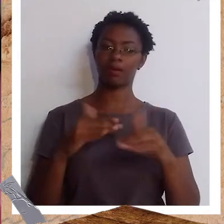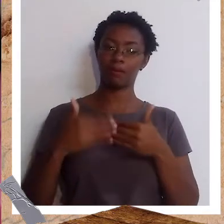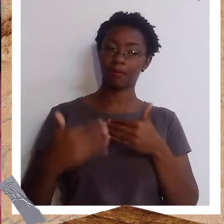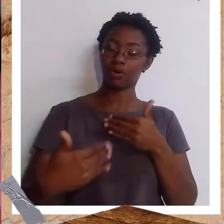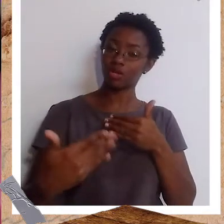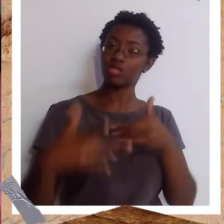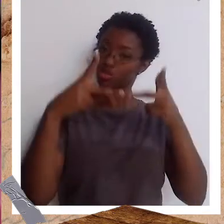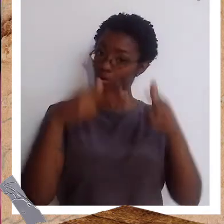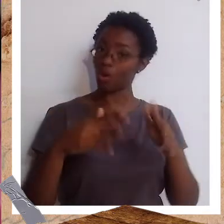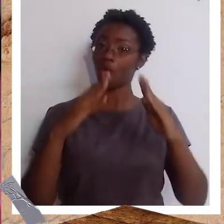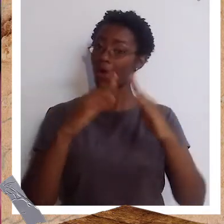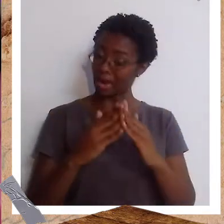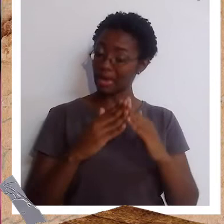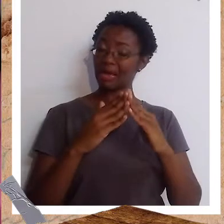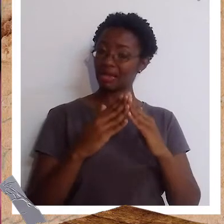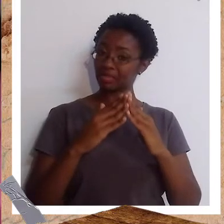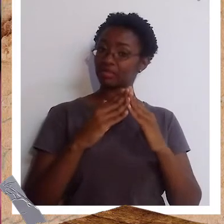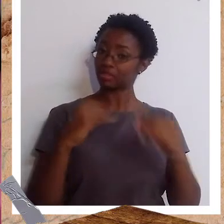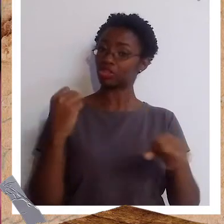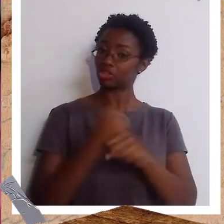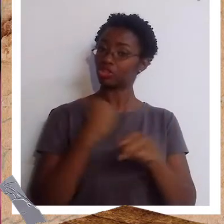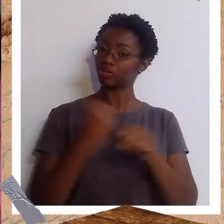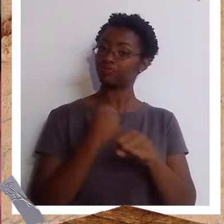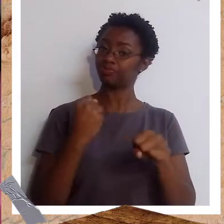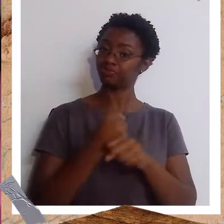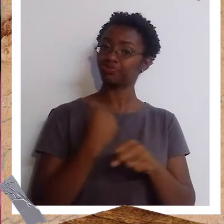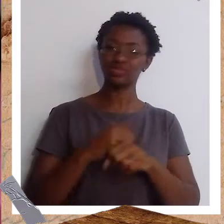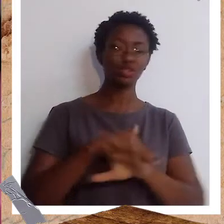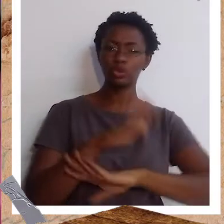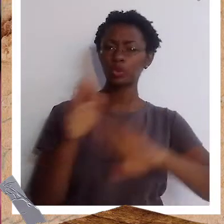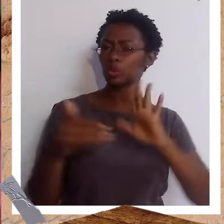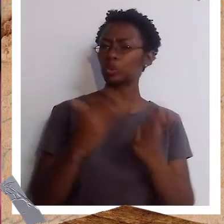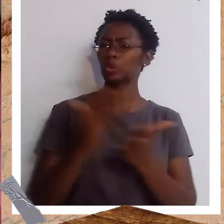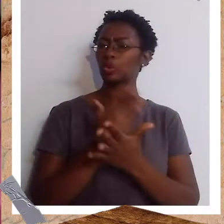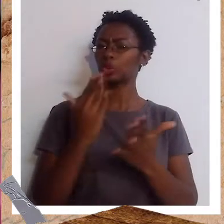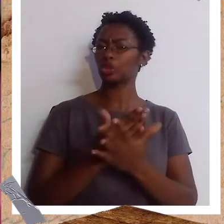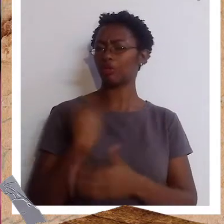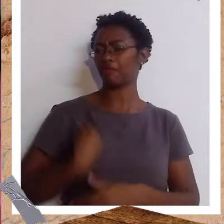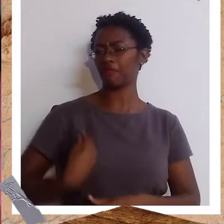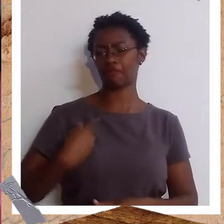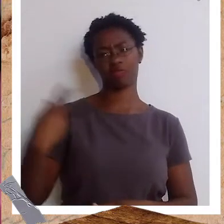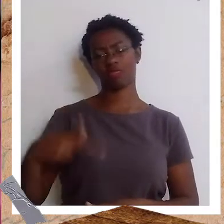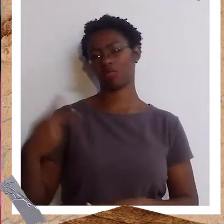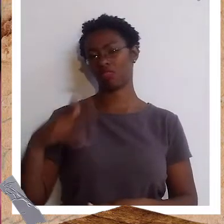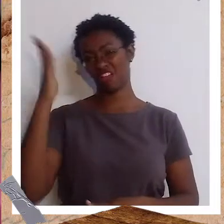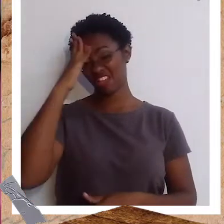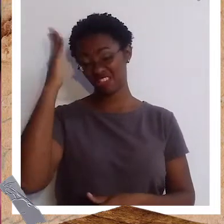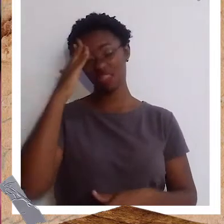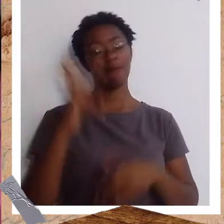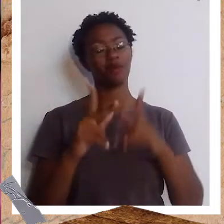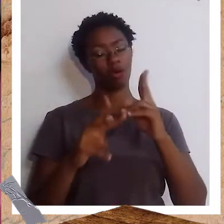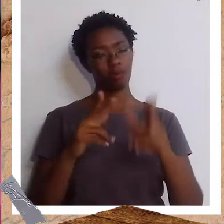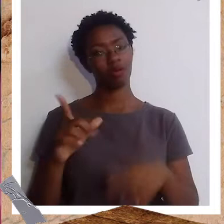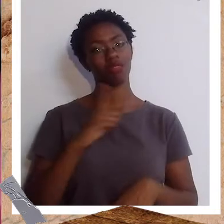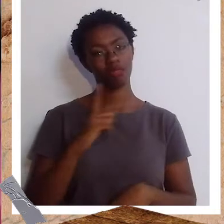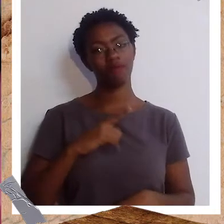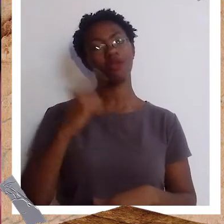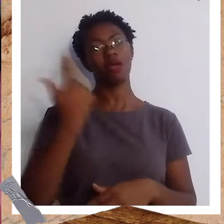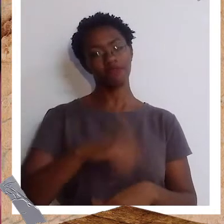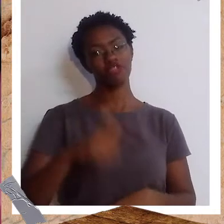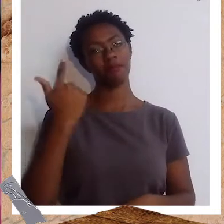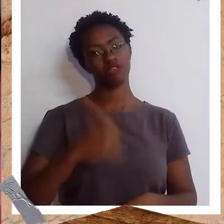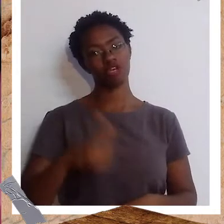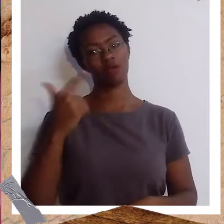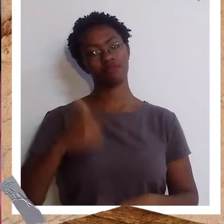aconteceu com Casa de Alvenaria, com todos os livros que ela publicou em vida, a gente sabe disso, né, de que esse mesmo processo foi